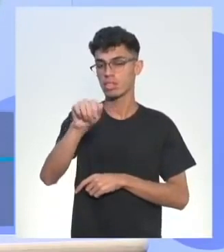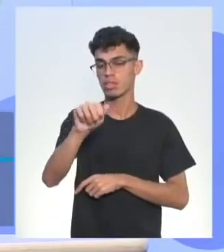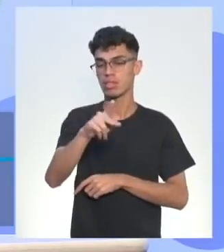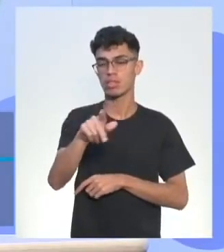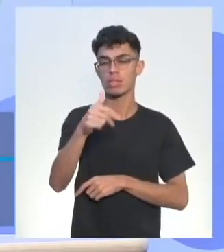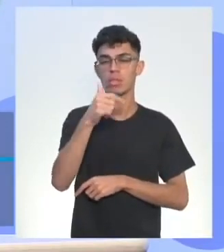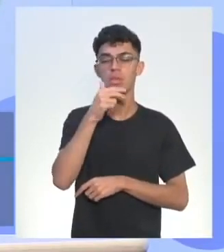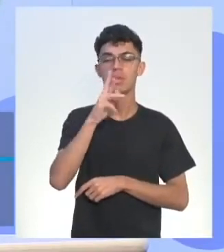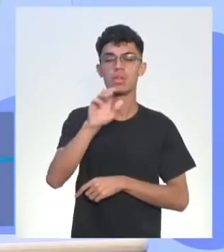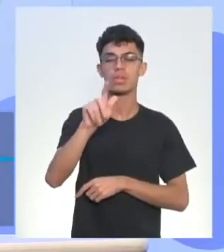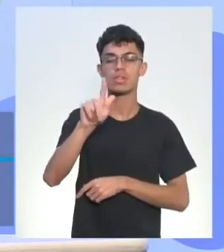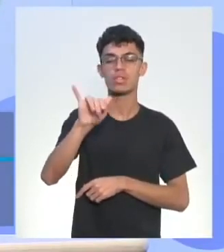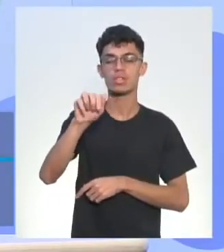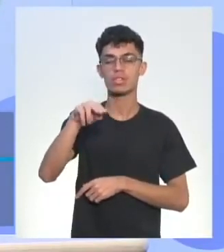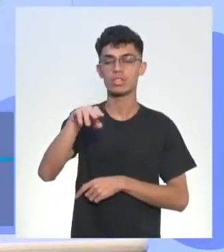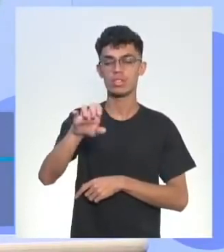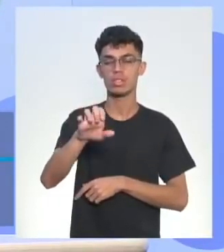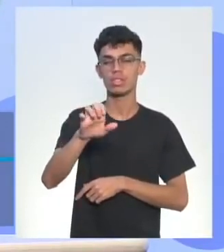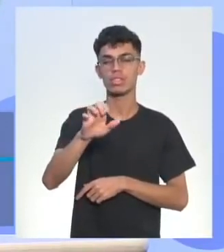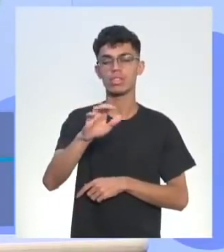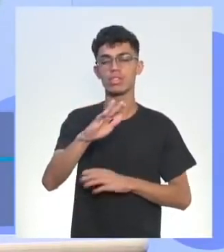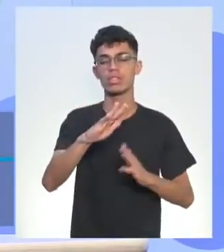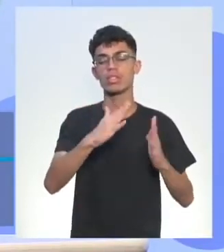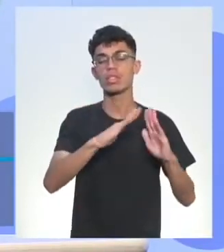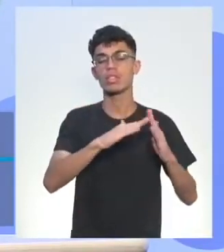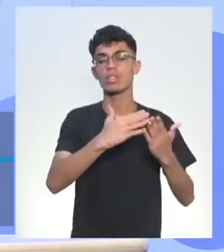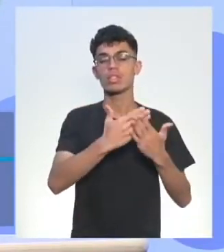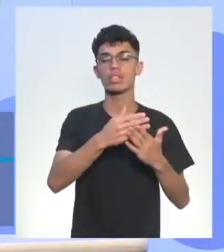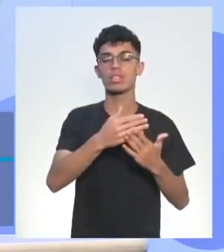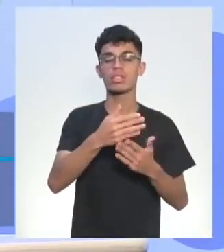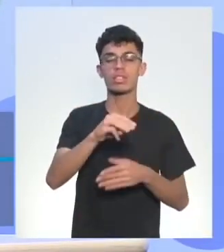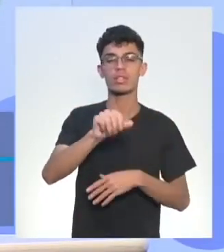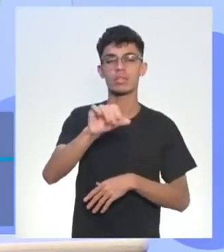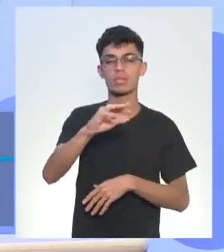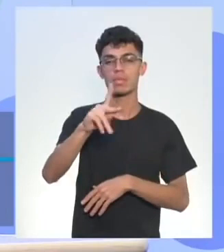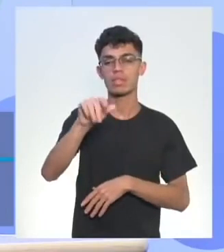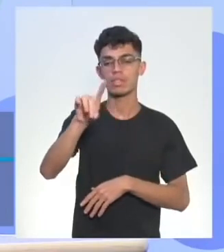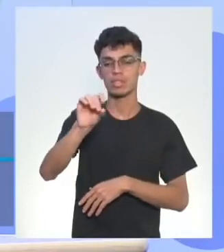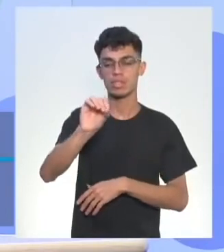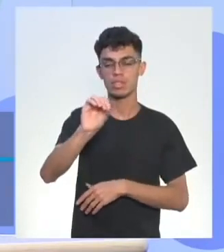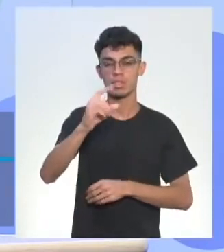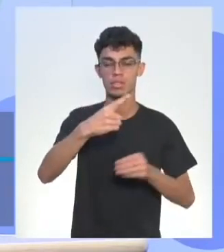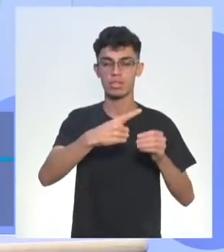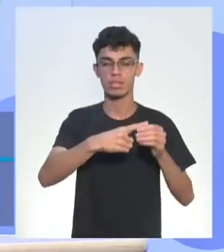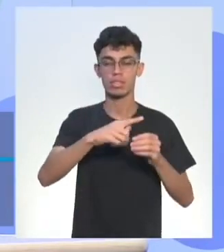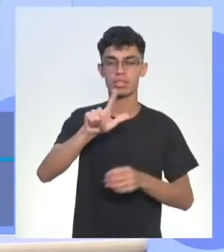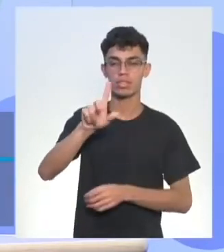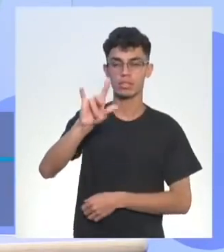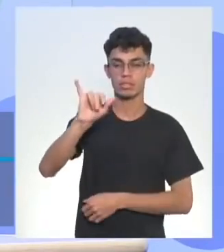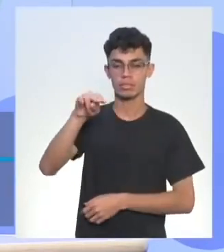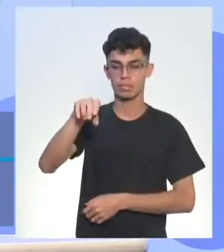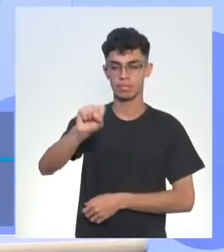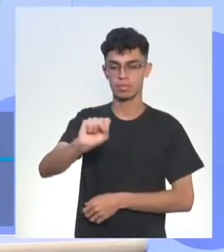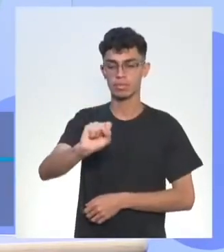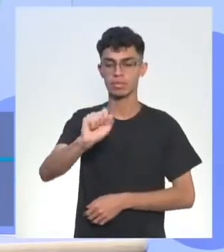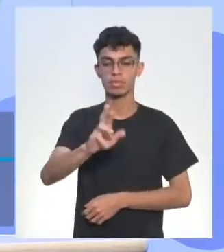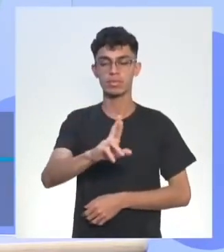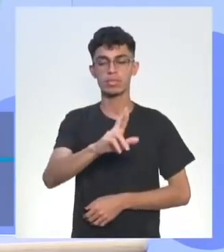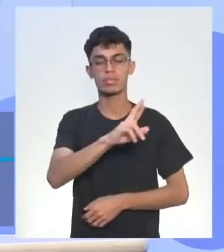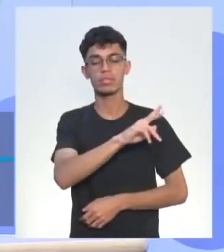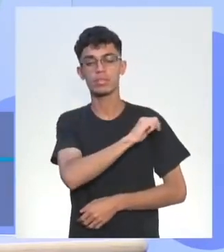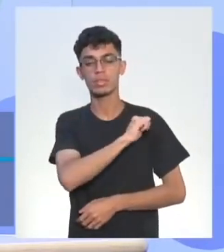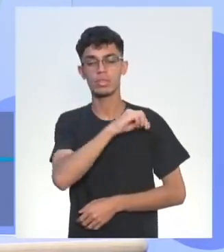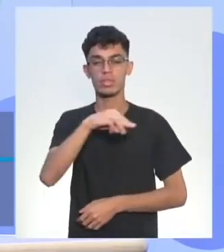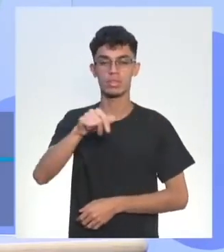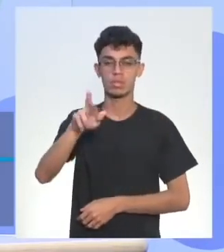lá da PEI, Décia Lourdes Machado dos Santos, da cidade de Lins, né? Colocou dos alunos